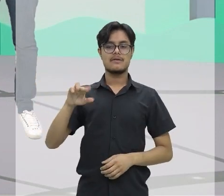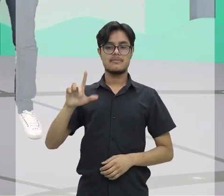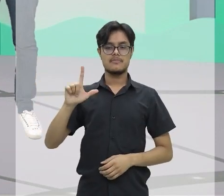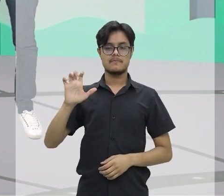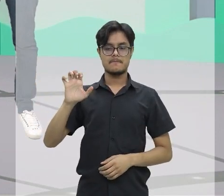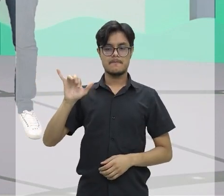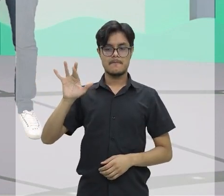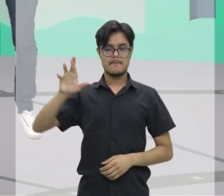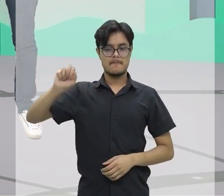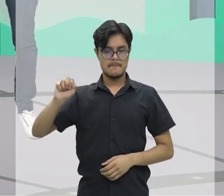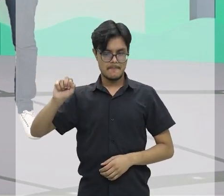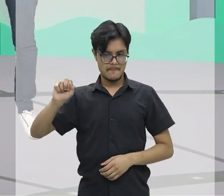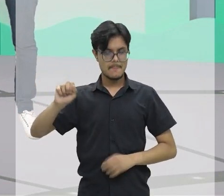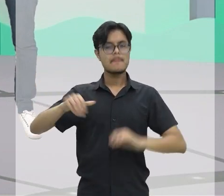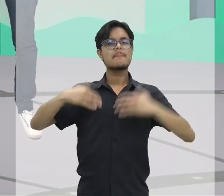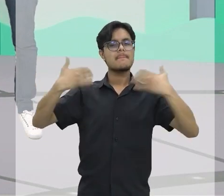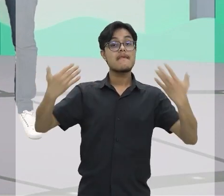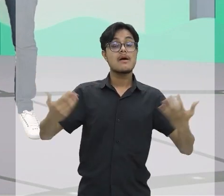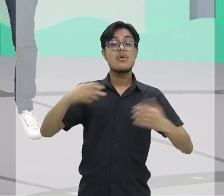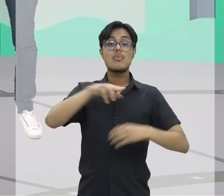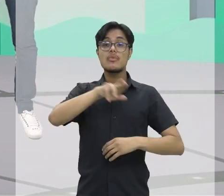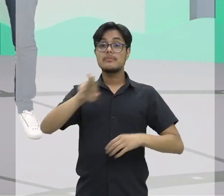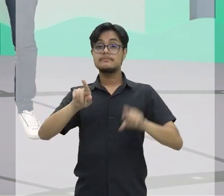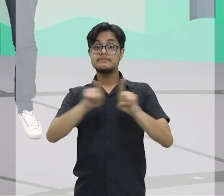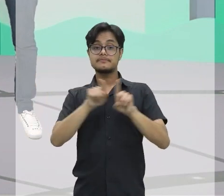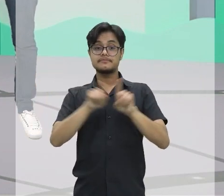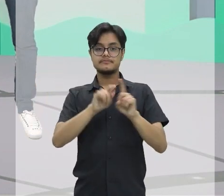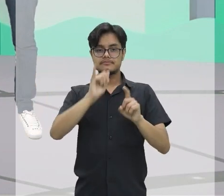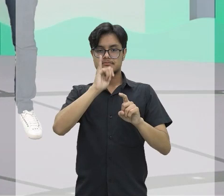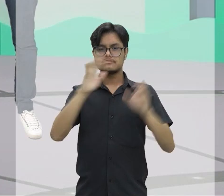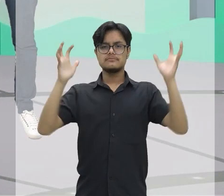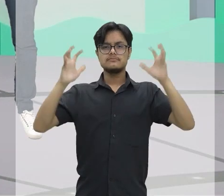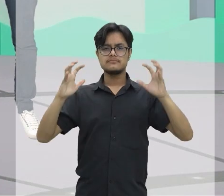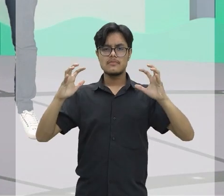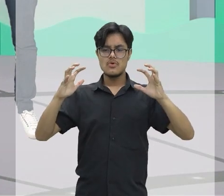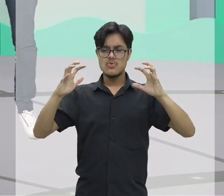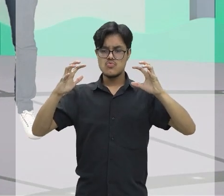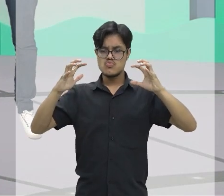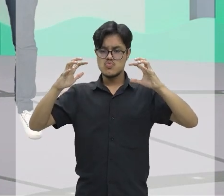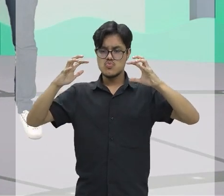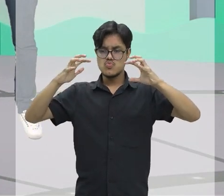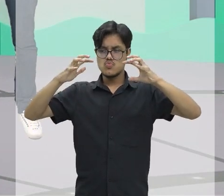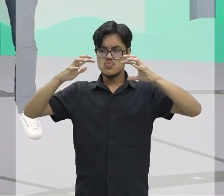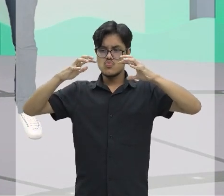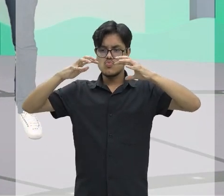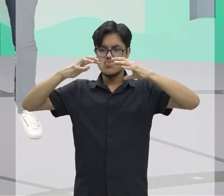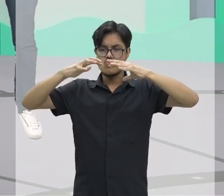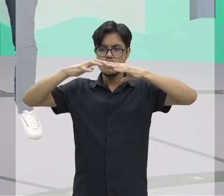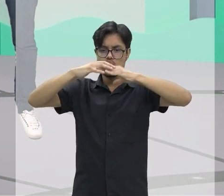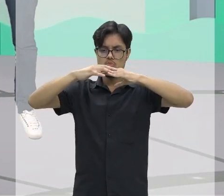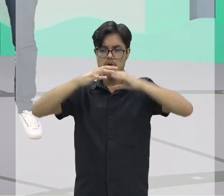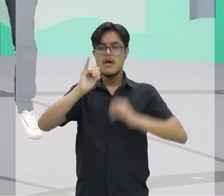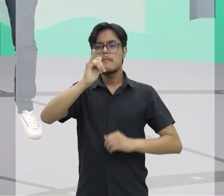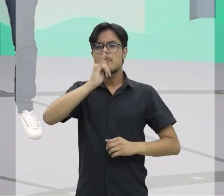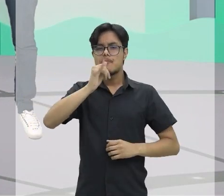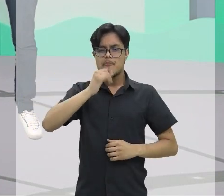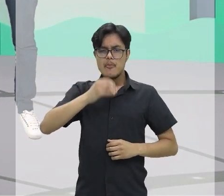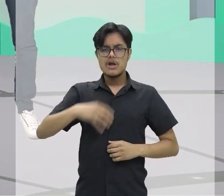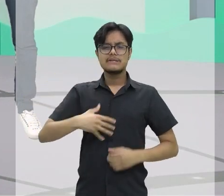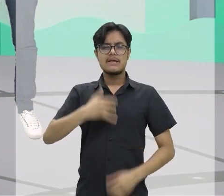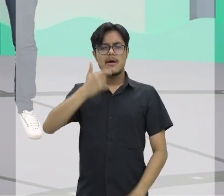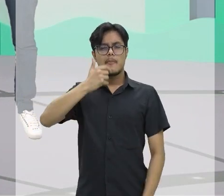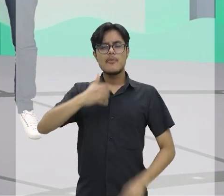chama popularmente. E isso, né, se dá ao fato de o bebê estar ainda, quando ele ainda está no útero, né, ele está ali